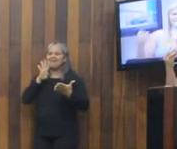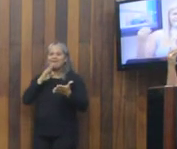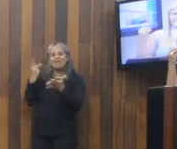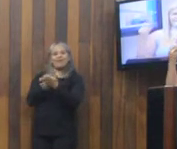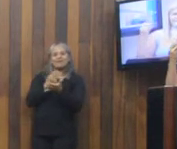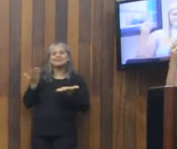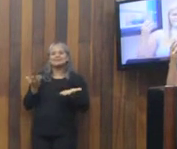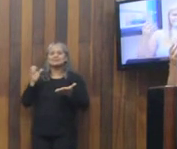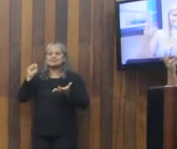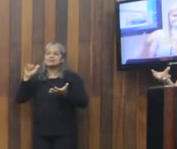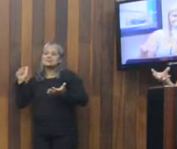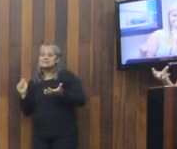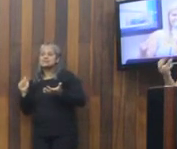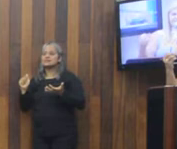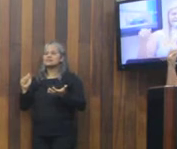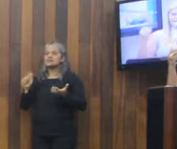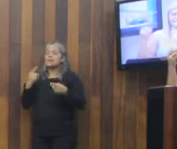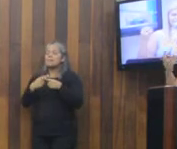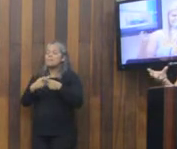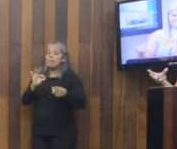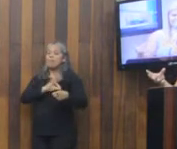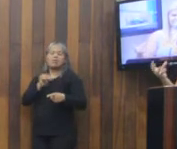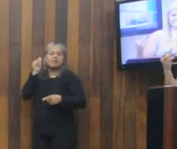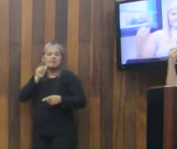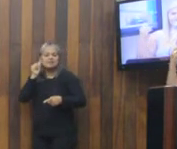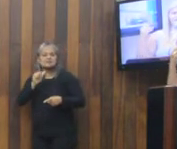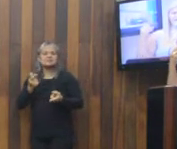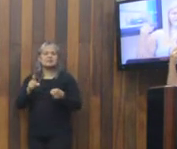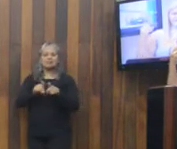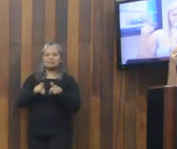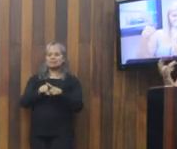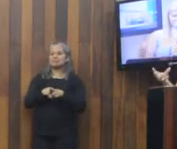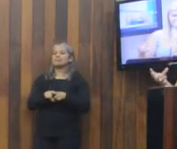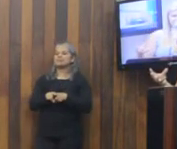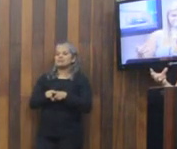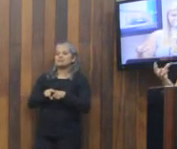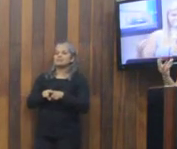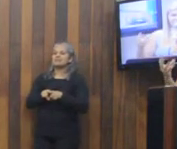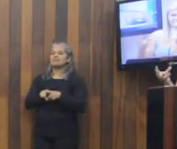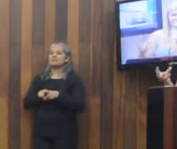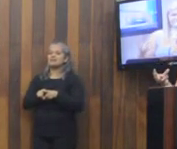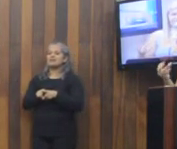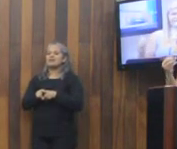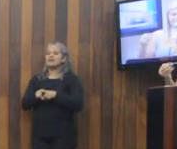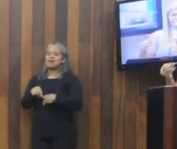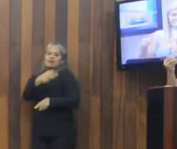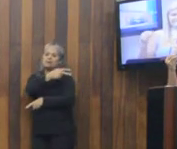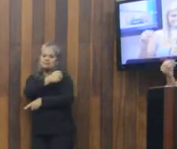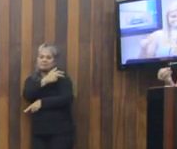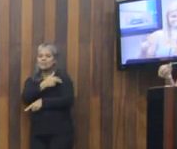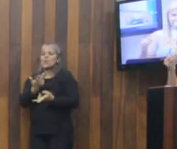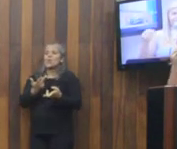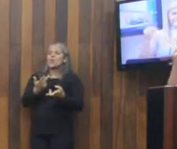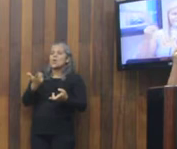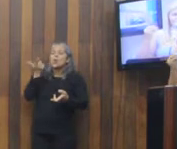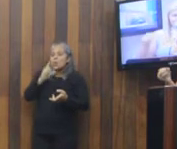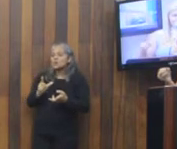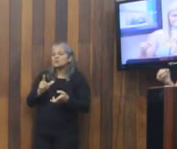gente conseguiu que as policiais militares, policiais civis e as guardas municipais femininas possam